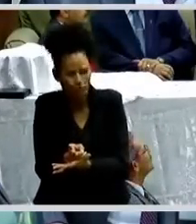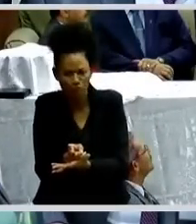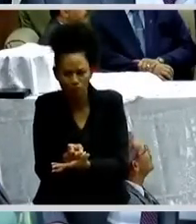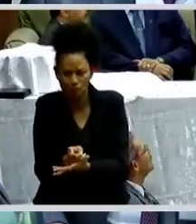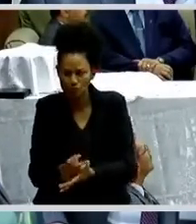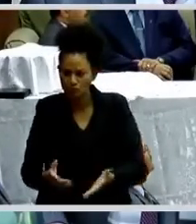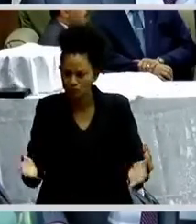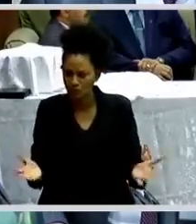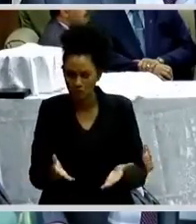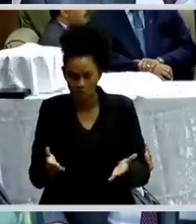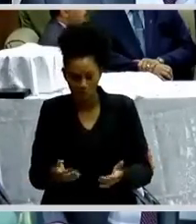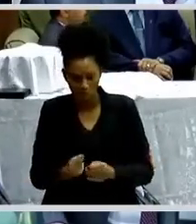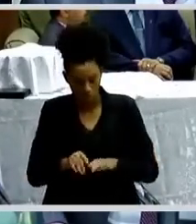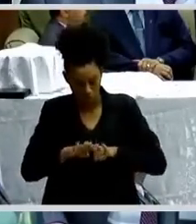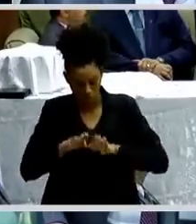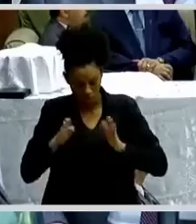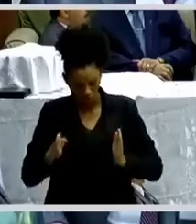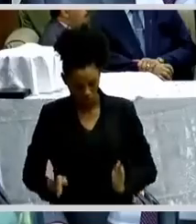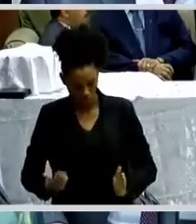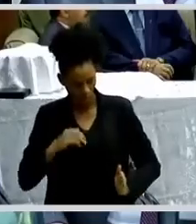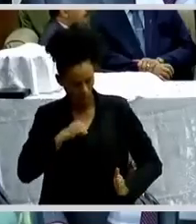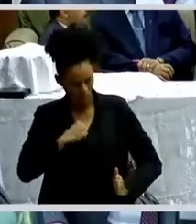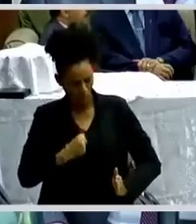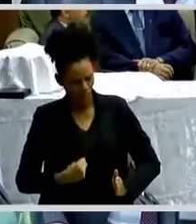agora o sumo sacerdote